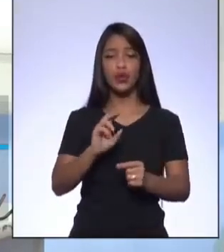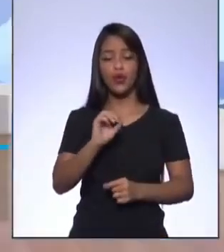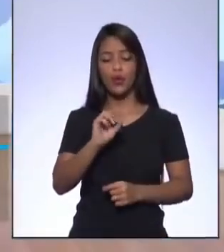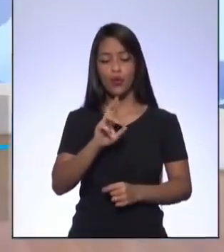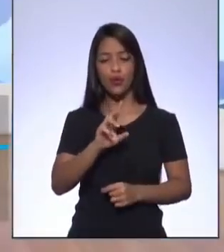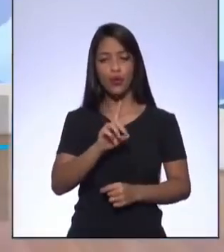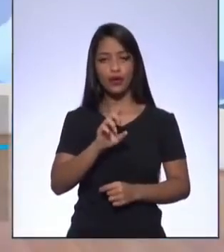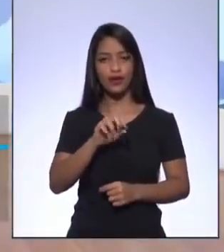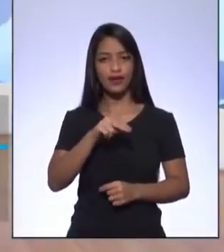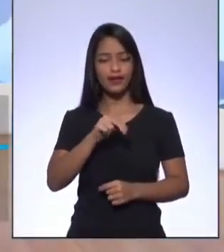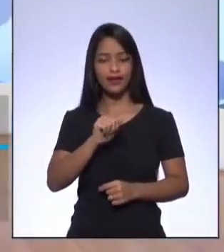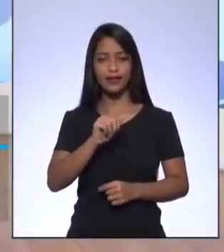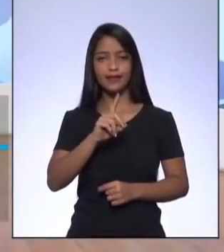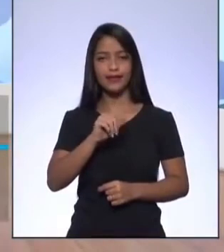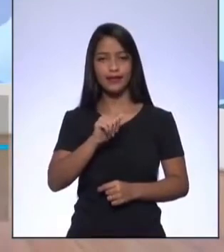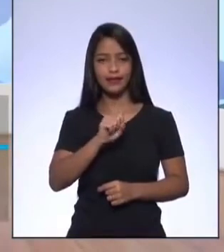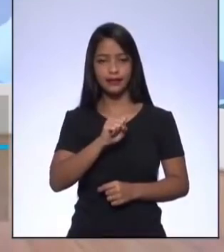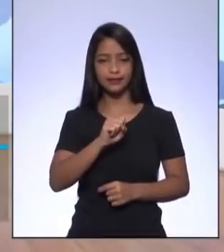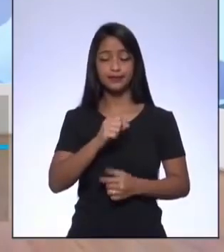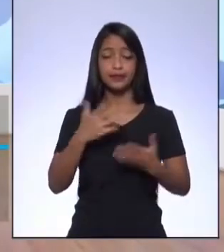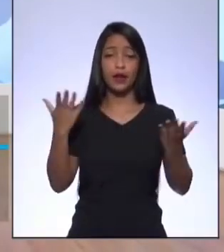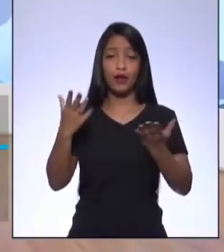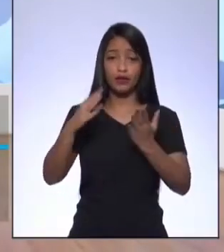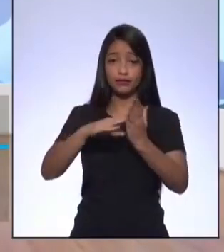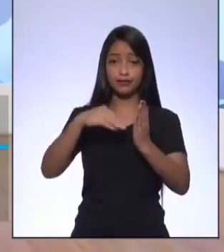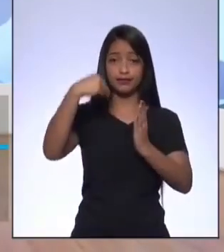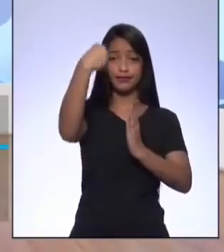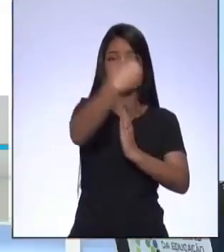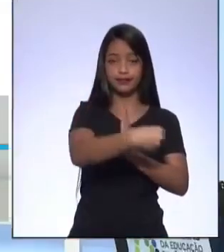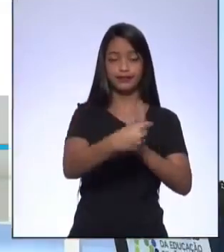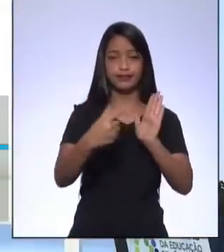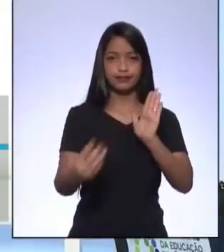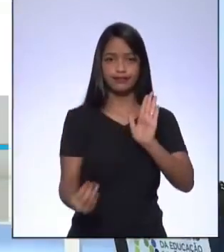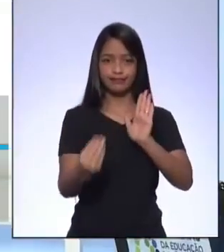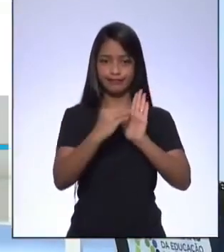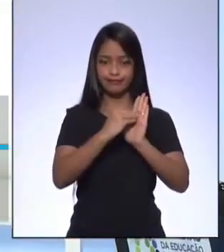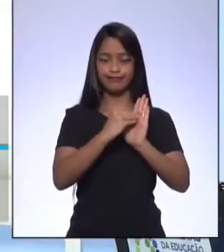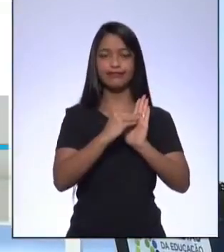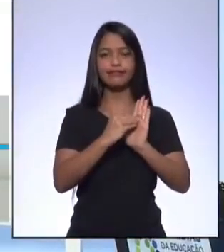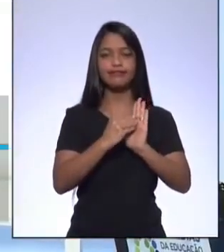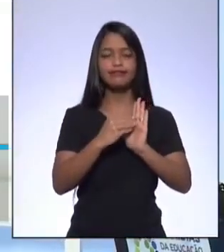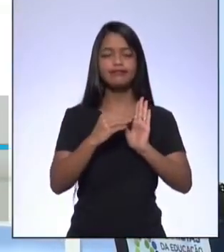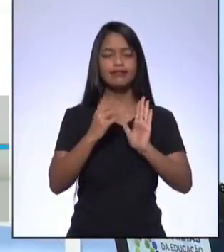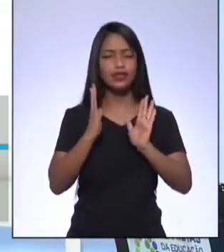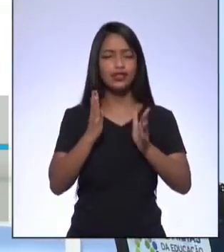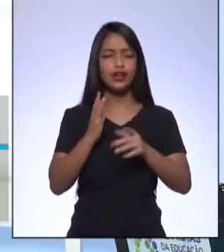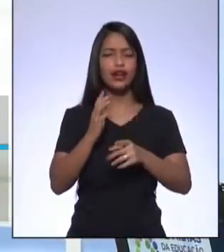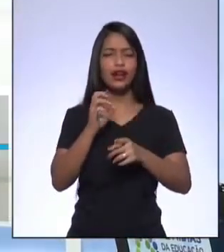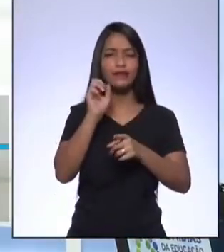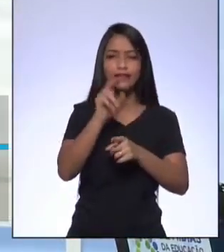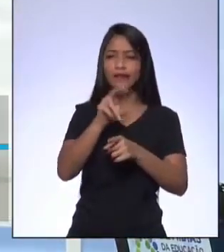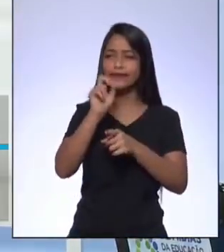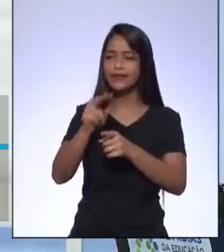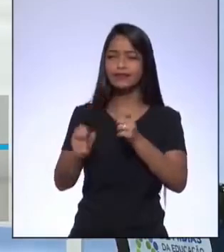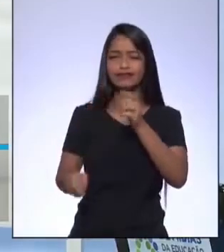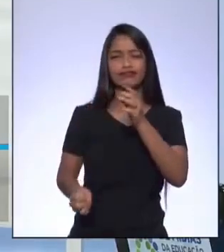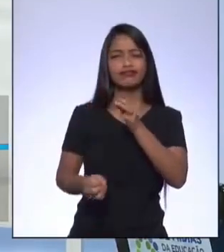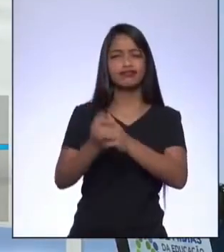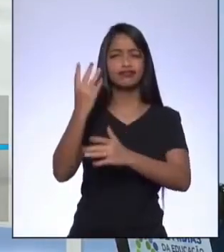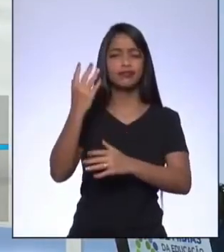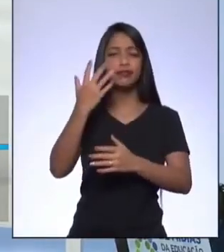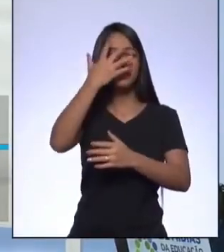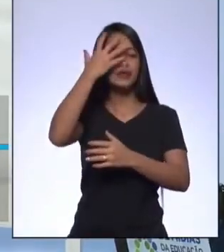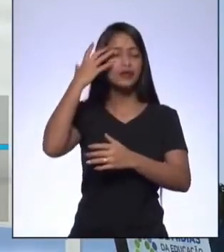ordenadas. A gente vai colocar aqui, ó, porque assim, eu já vi tantas coisas, viu, Jonas, quando o pessoal foi desenhar